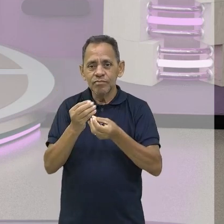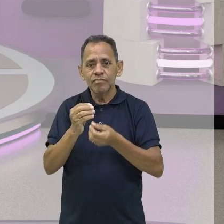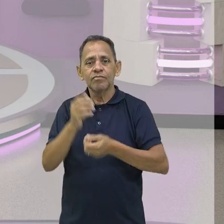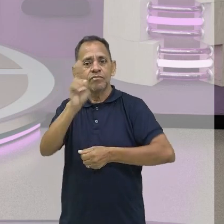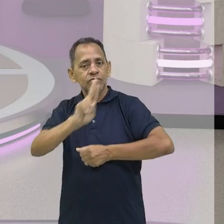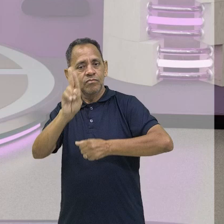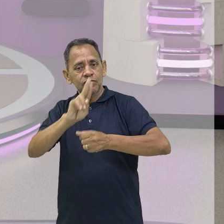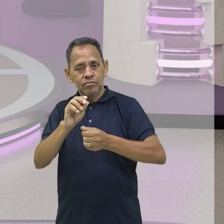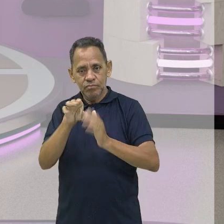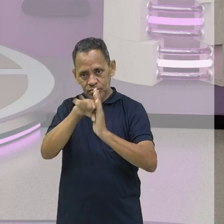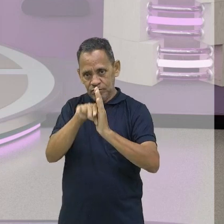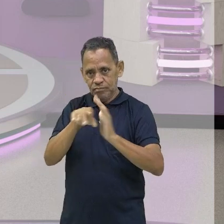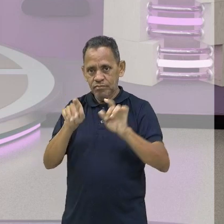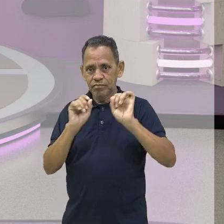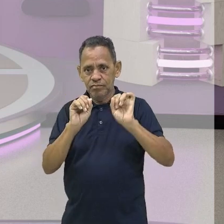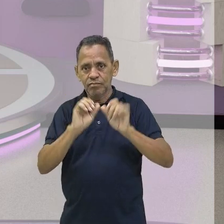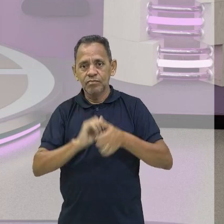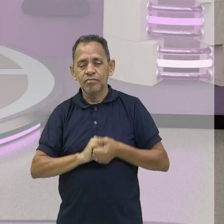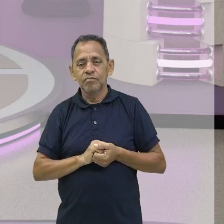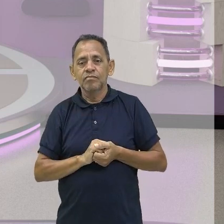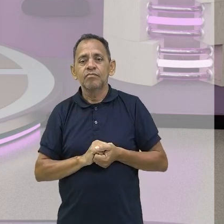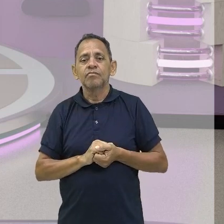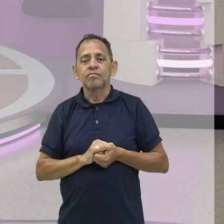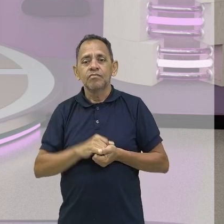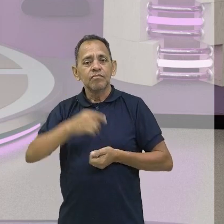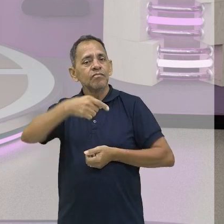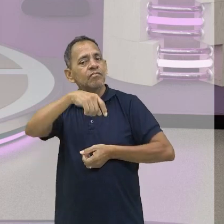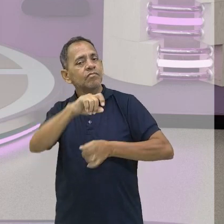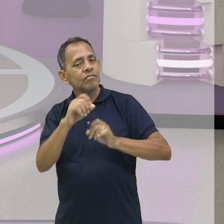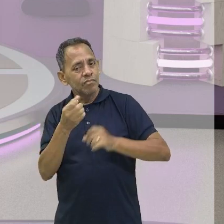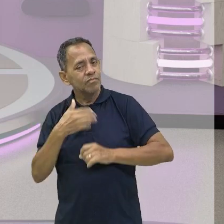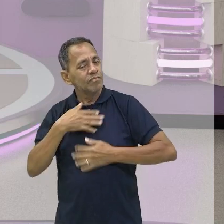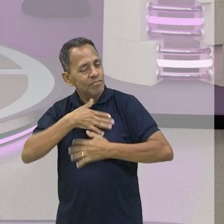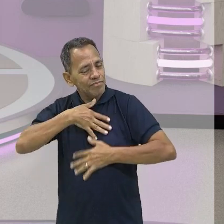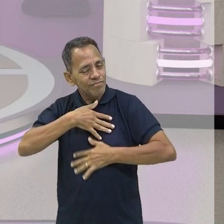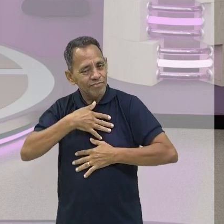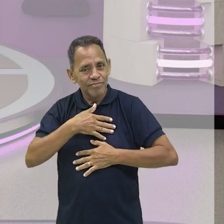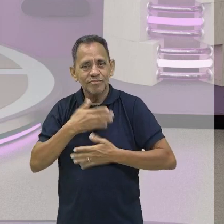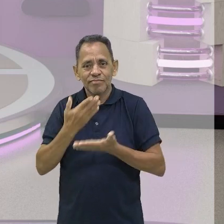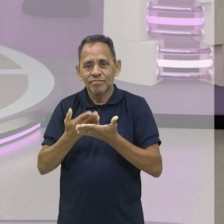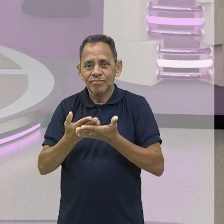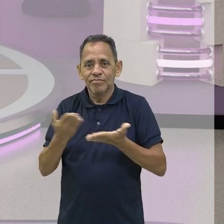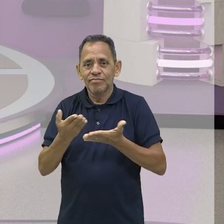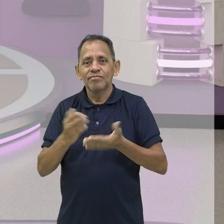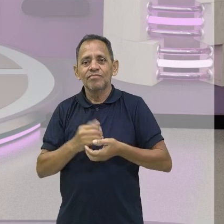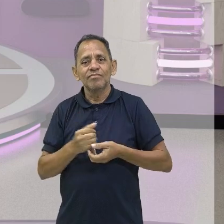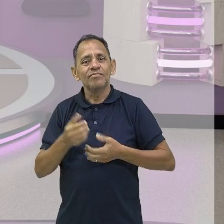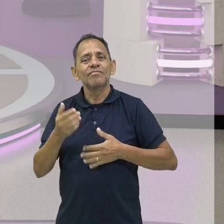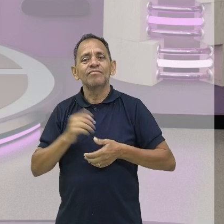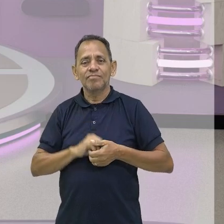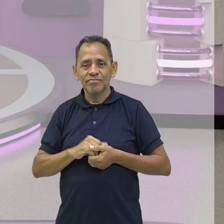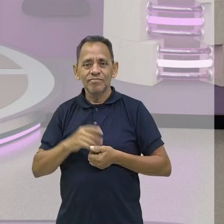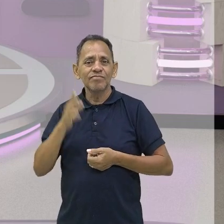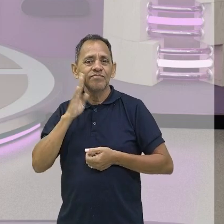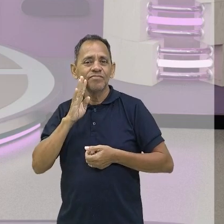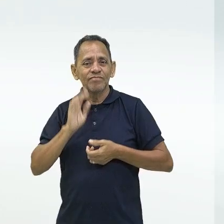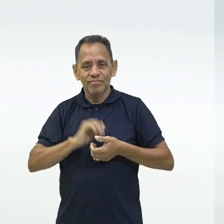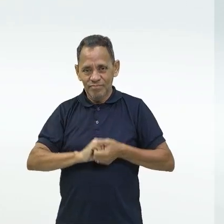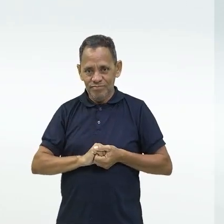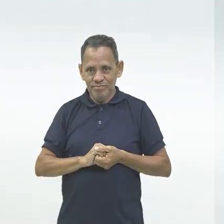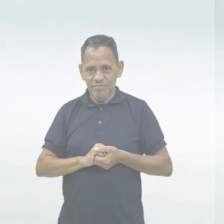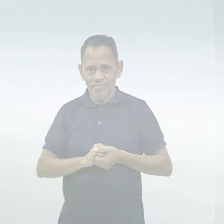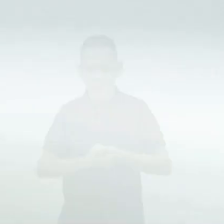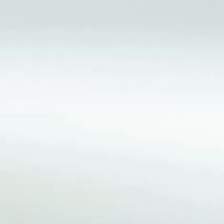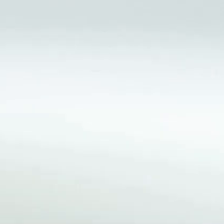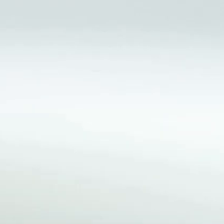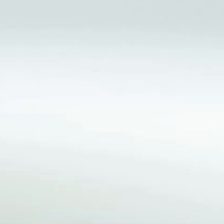esses conceitos, tá? E vocês vão gostar da nossa aula de hoje, porque ela tá bem tranquila, tá bem bacana. Vamos lá?